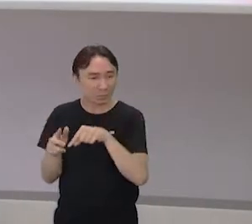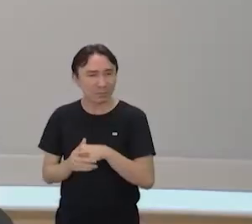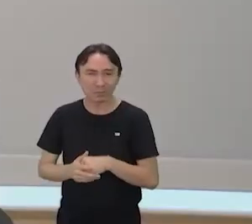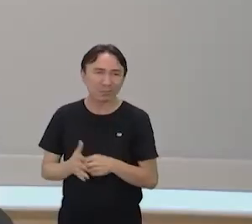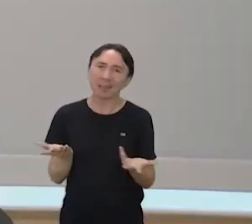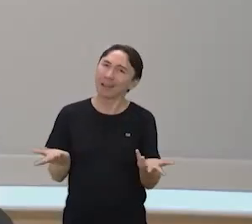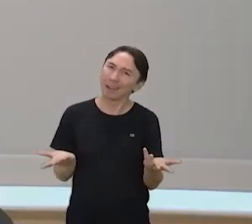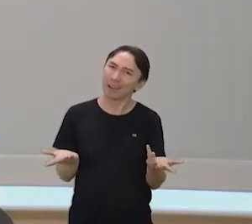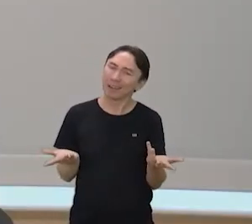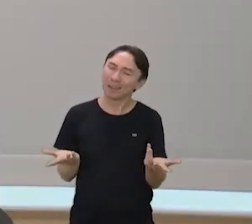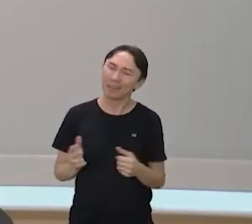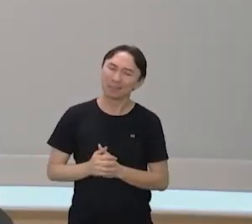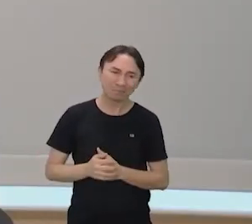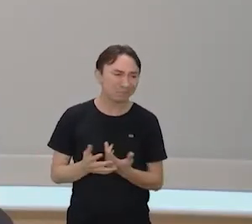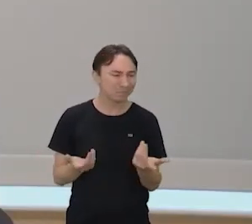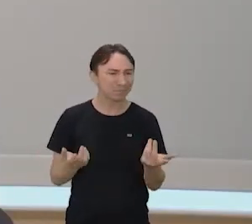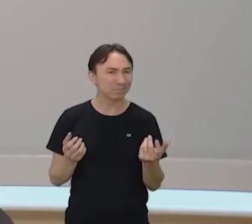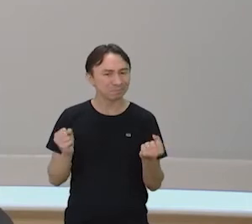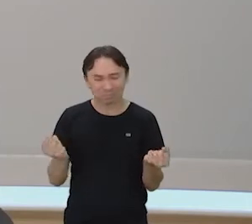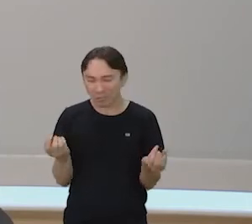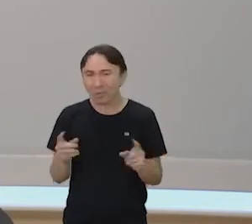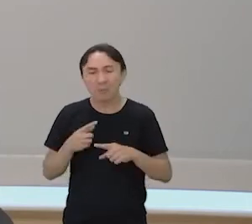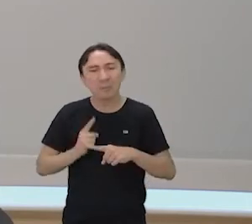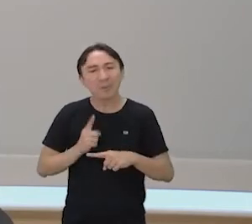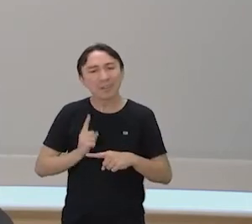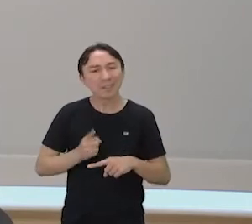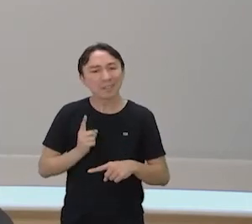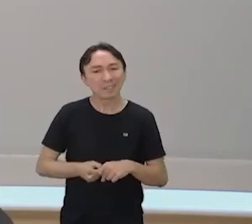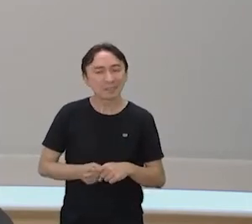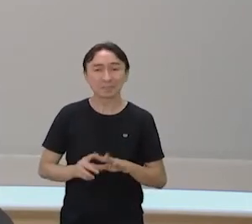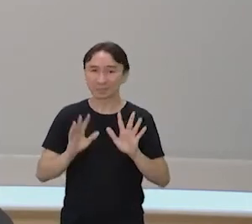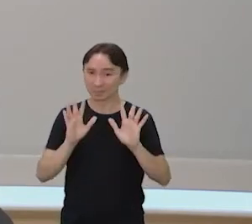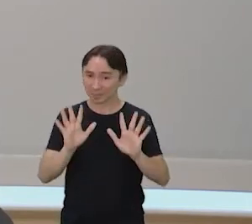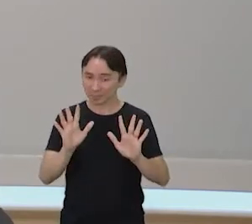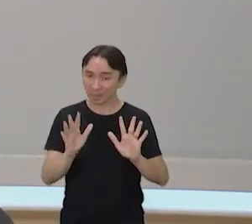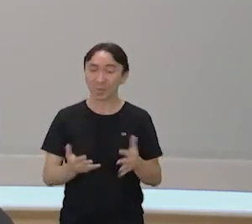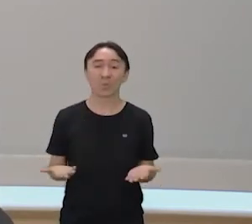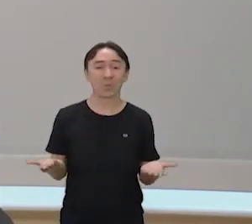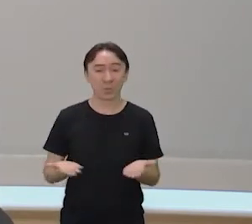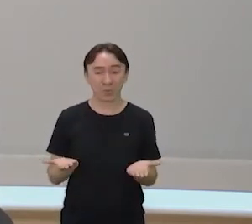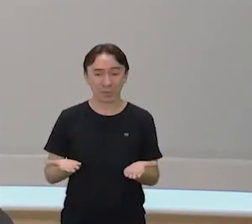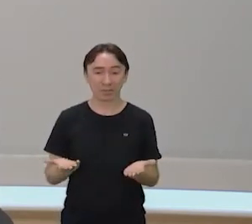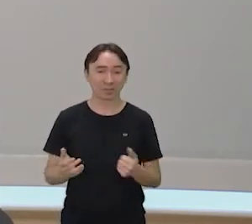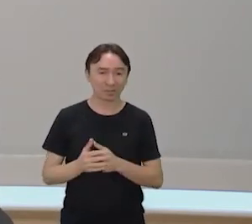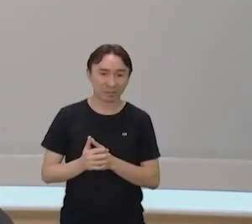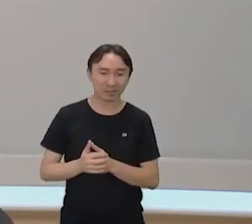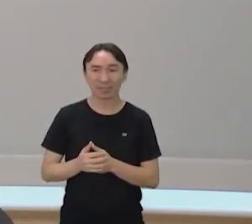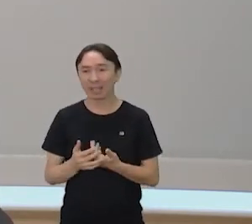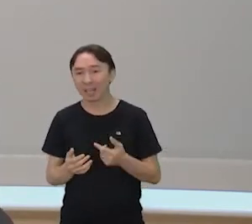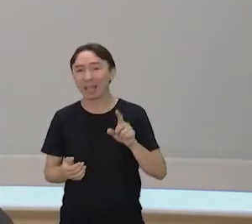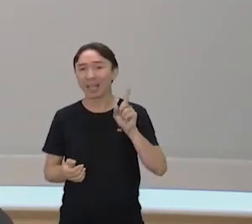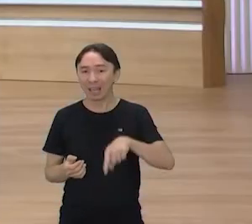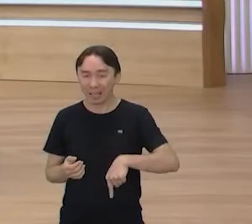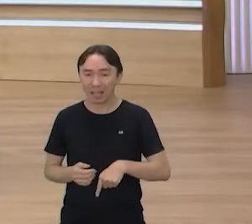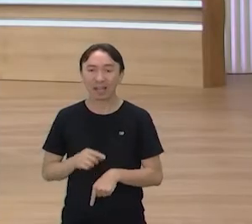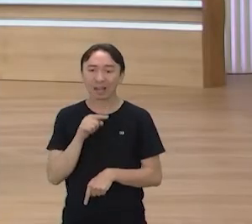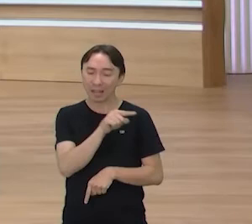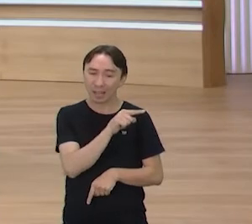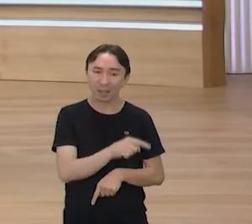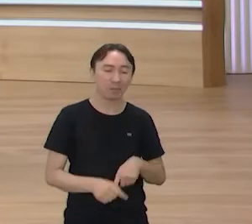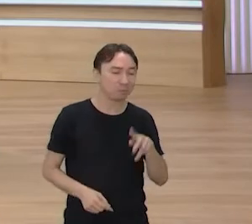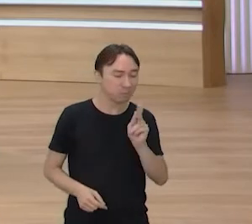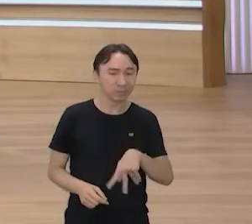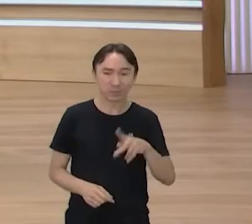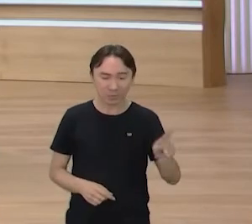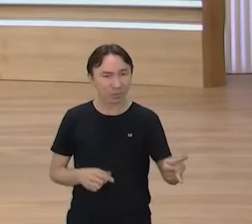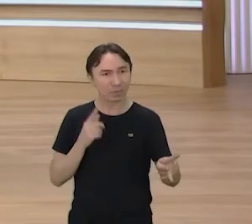né? Mas não era... eu não consigo hoje definir se era uma condição que o professor punha ou não,